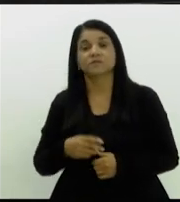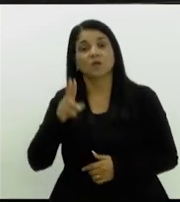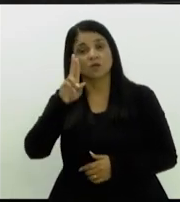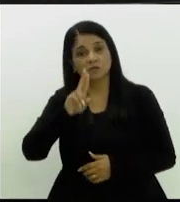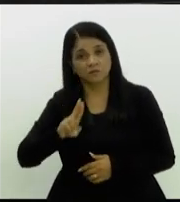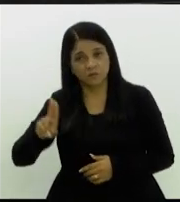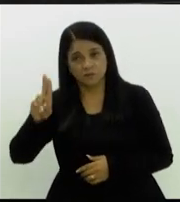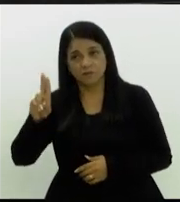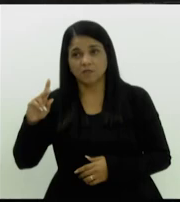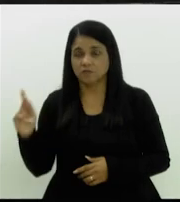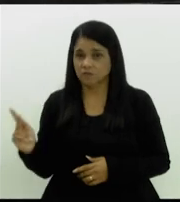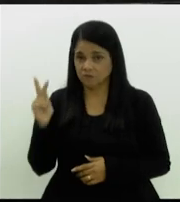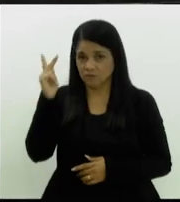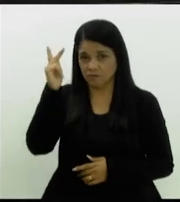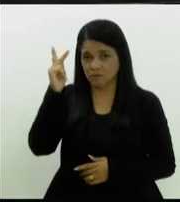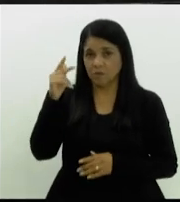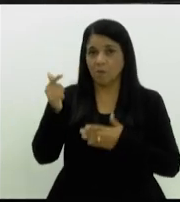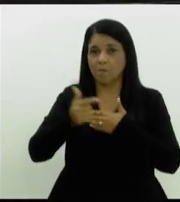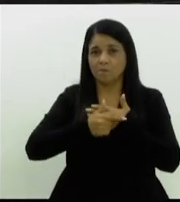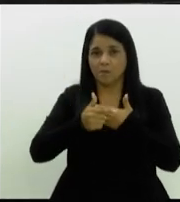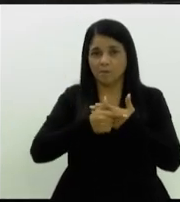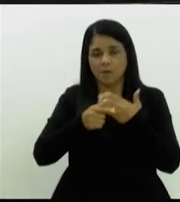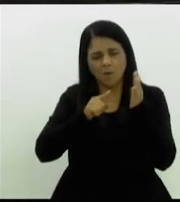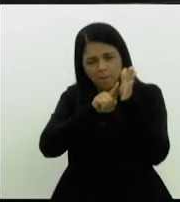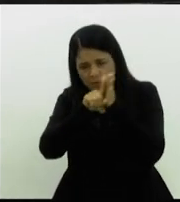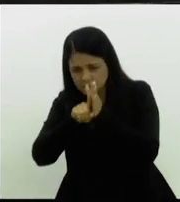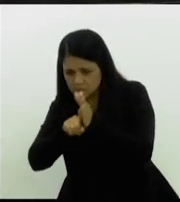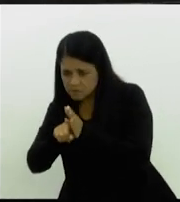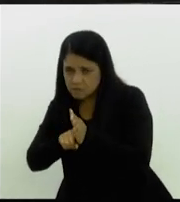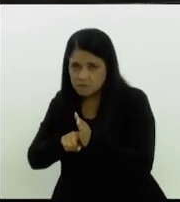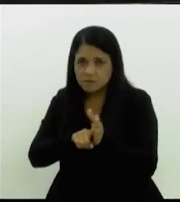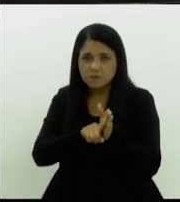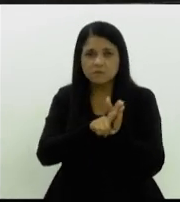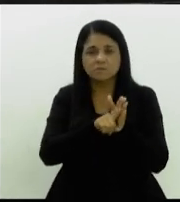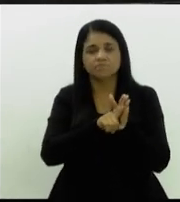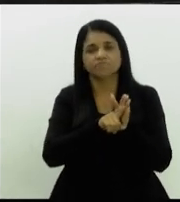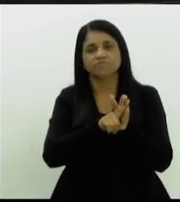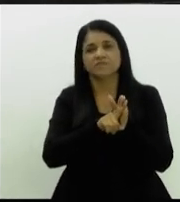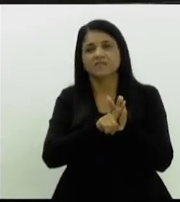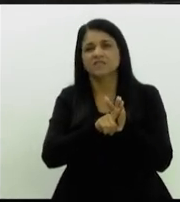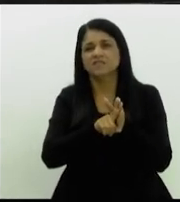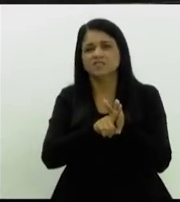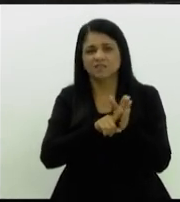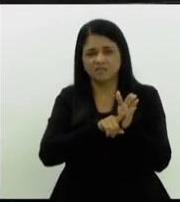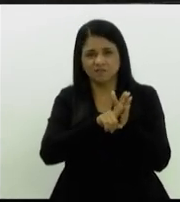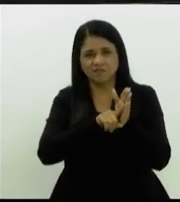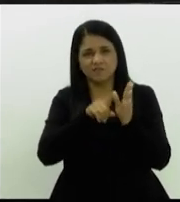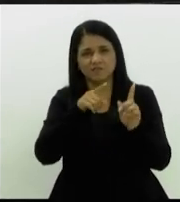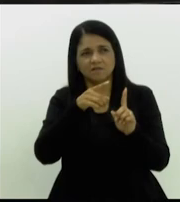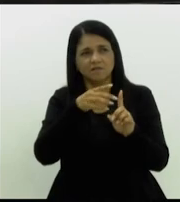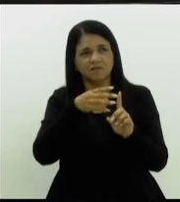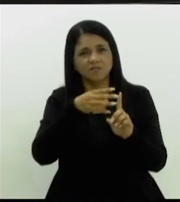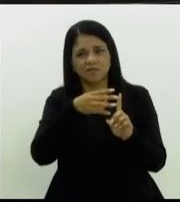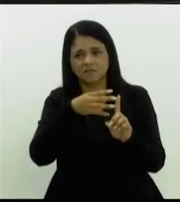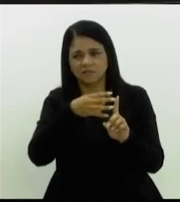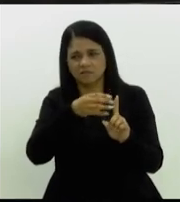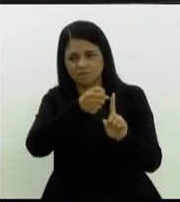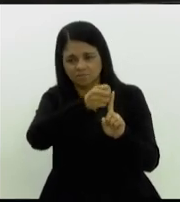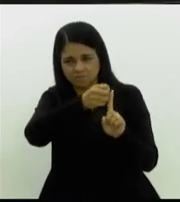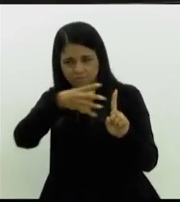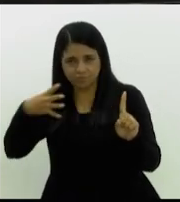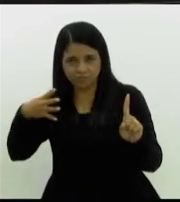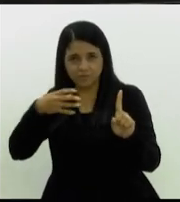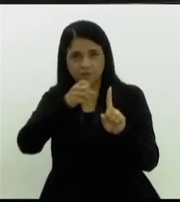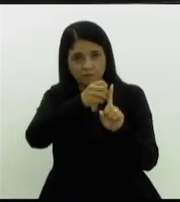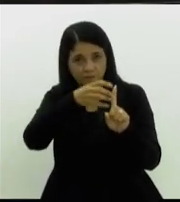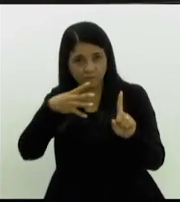esta, que tem o papel de fazer pesquisa, extensão, tem que ter um olhar sobre os seus servidores. E